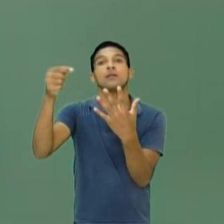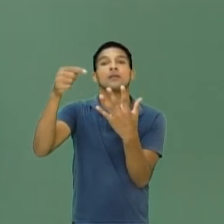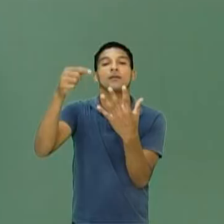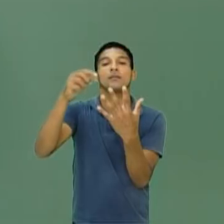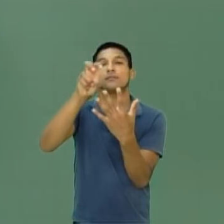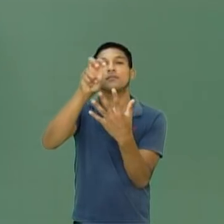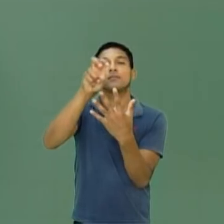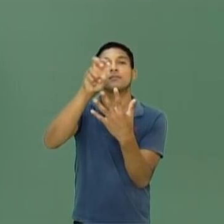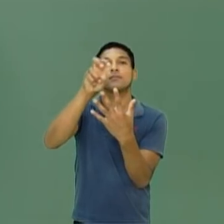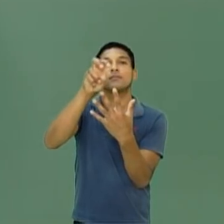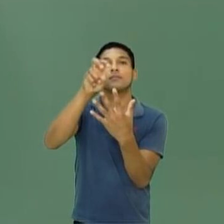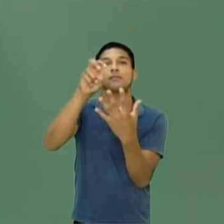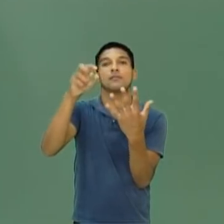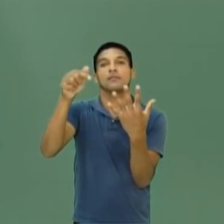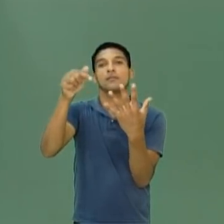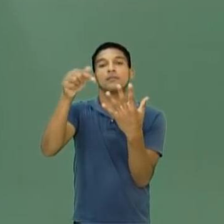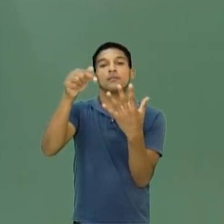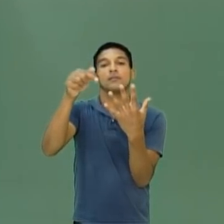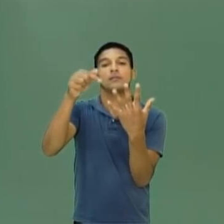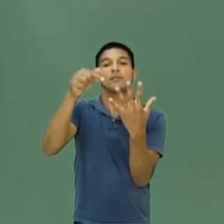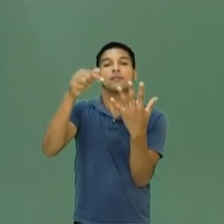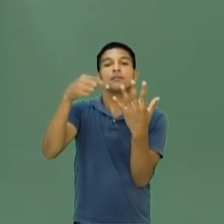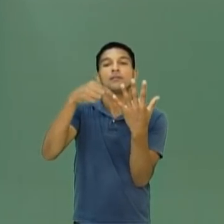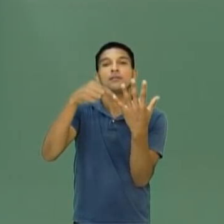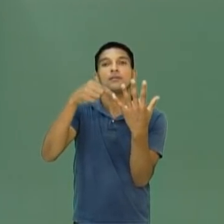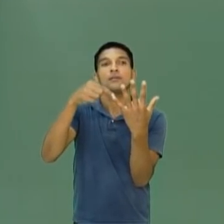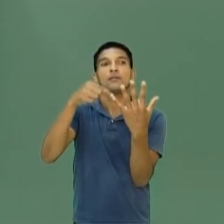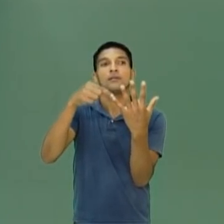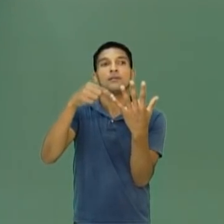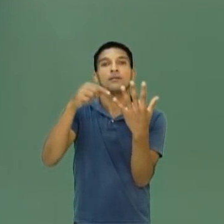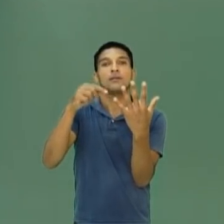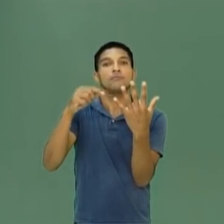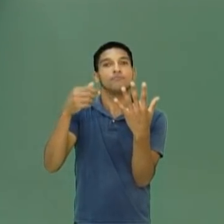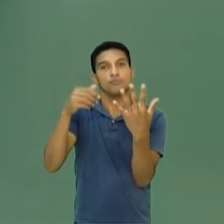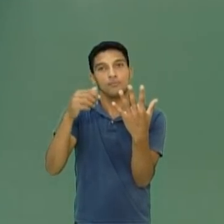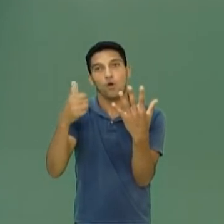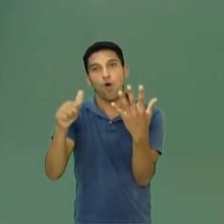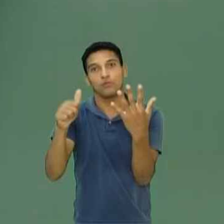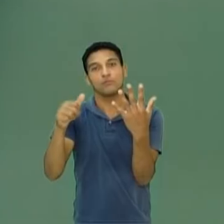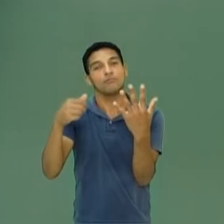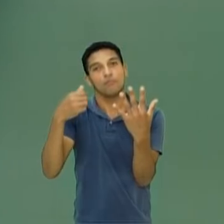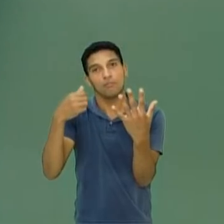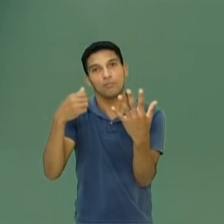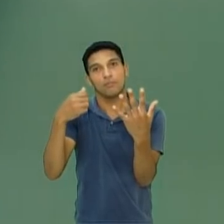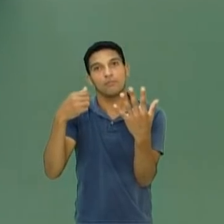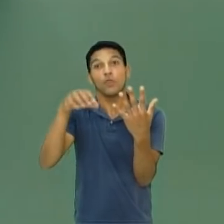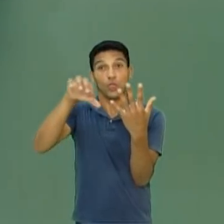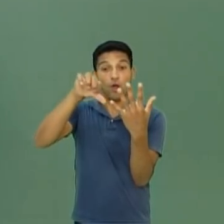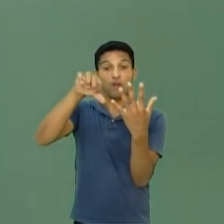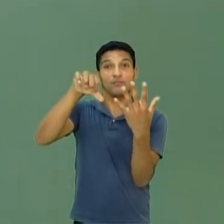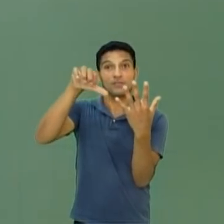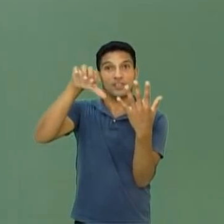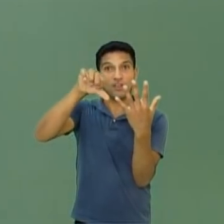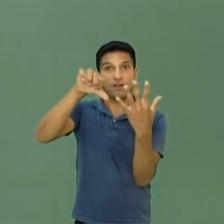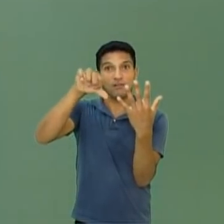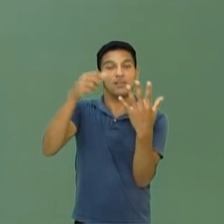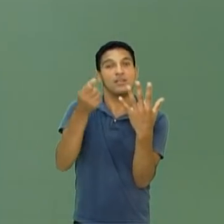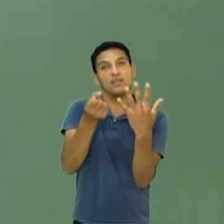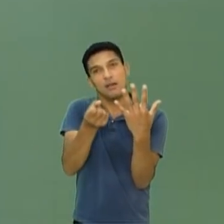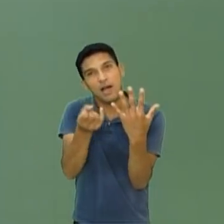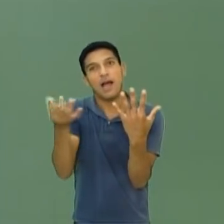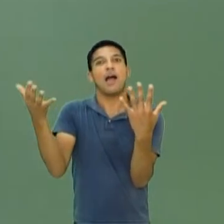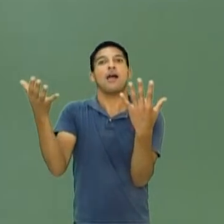B, o que estava pedindo para vocês lá? Estava pedindo a sequência dos números ímpares. Então, o primeiro número ímpar